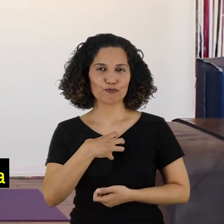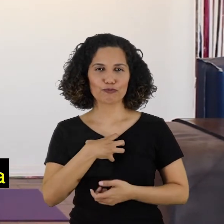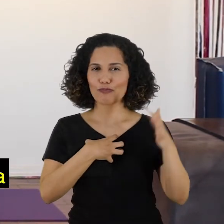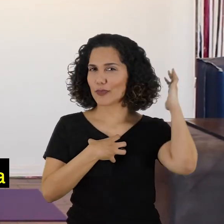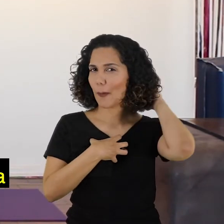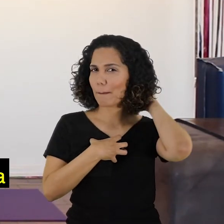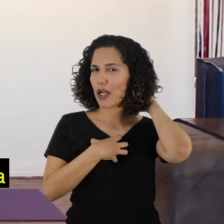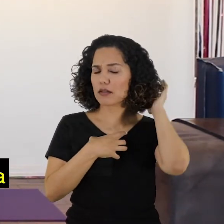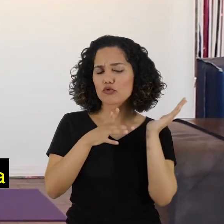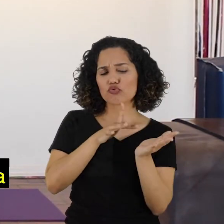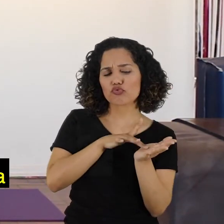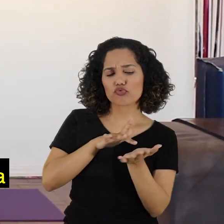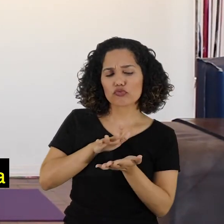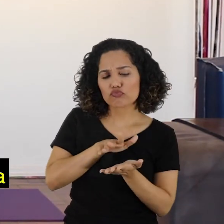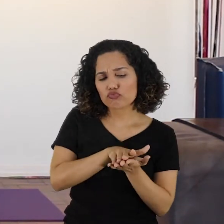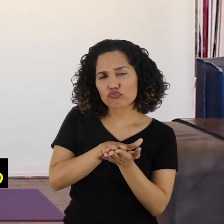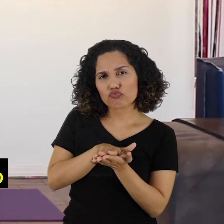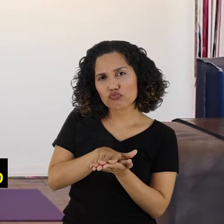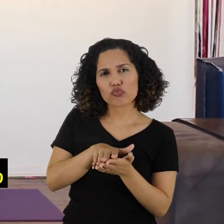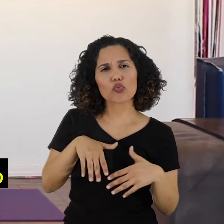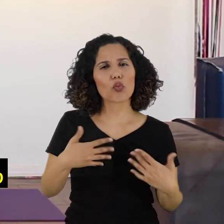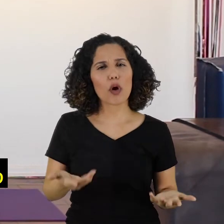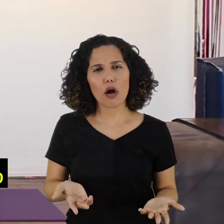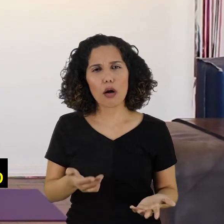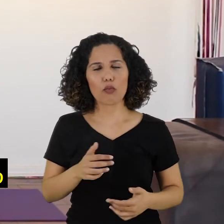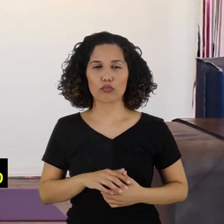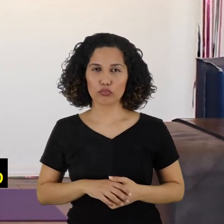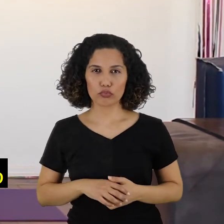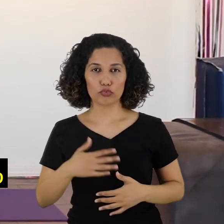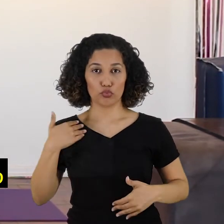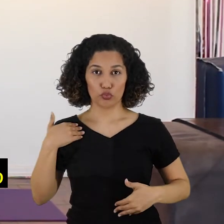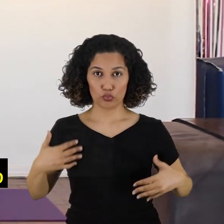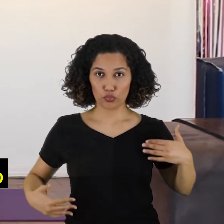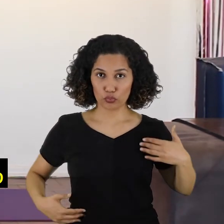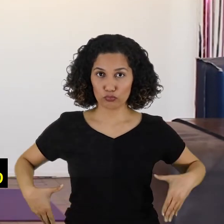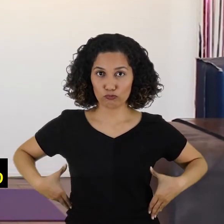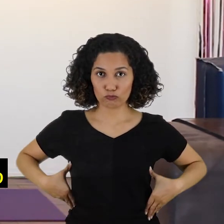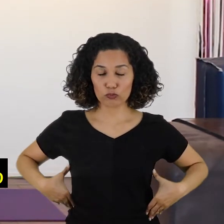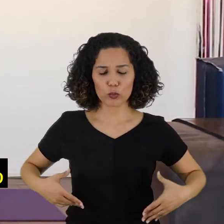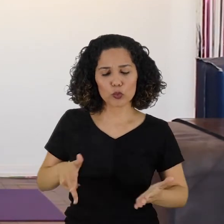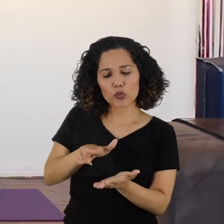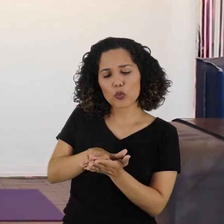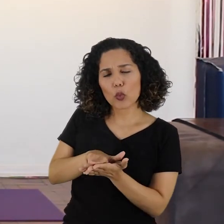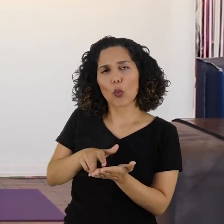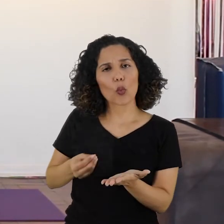Sente quais partes da cabeça que toca o chão. Quais as partes do seu tronco que toca o